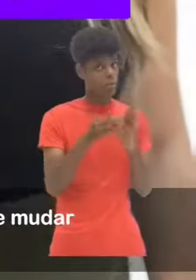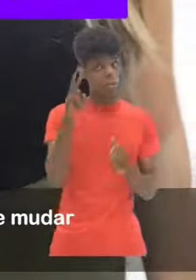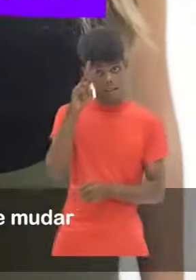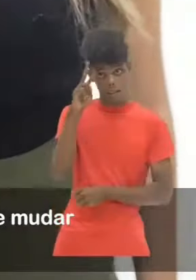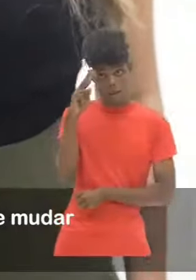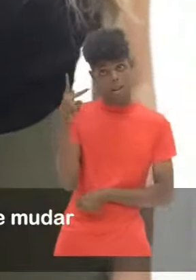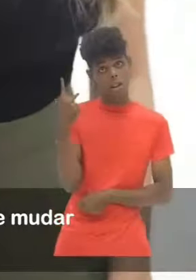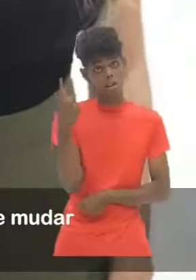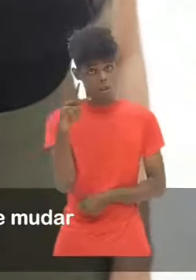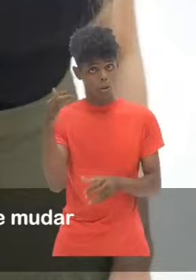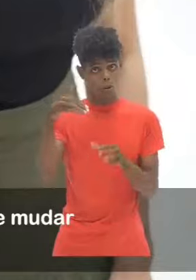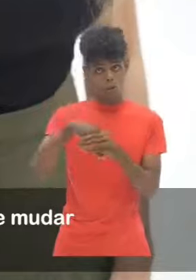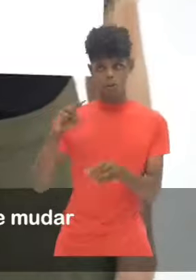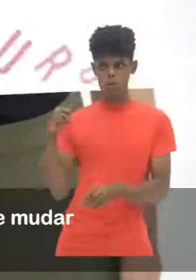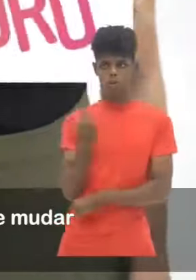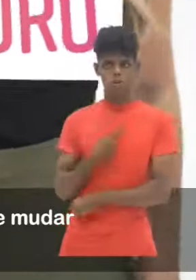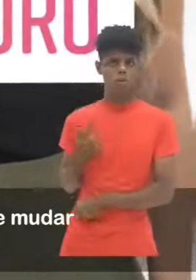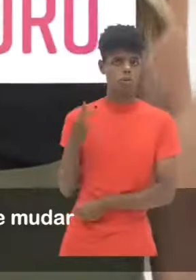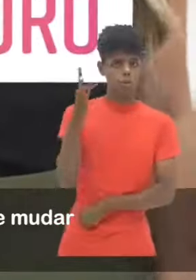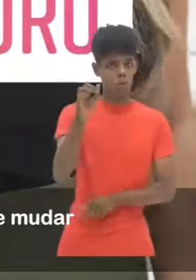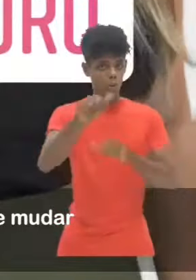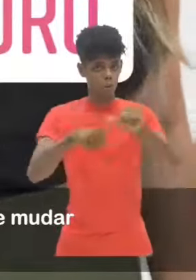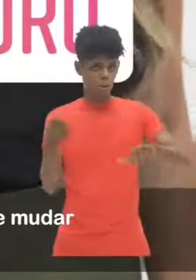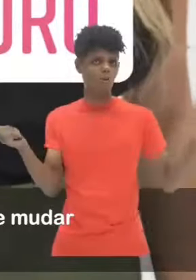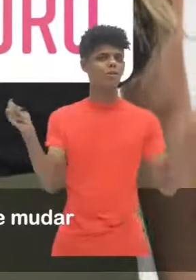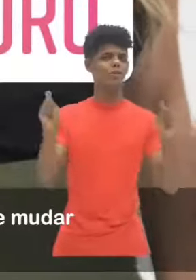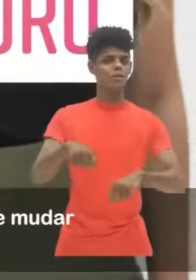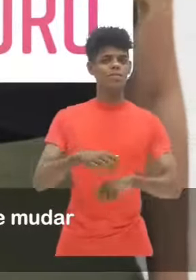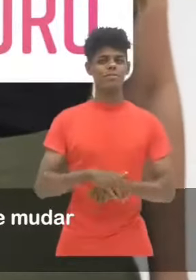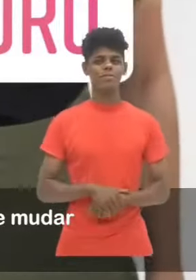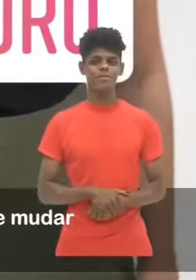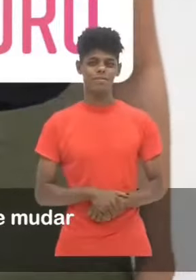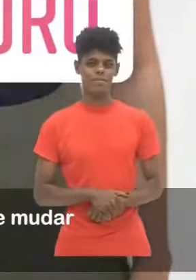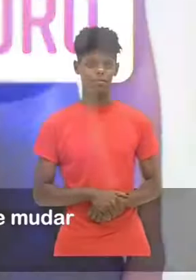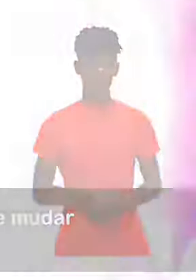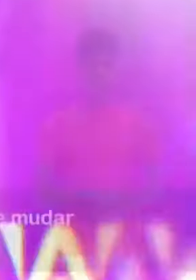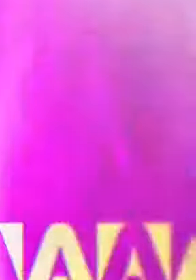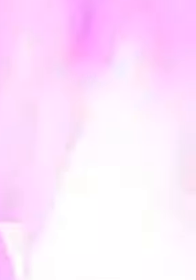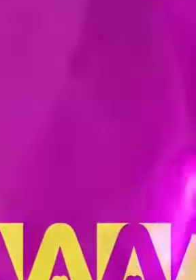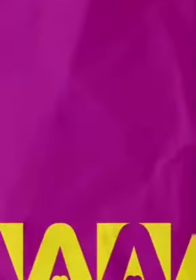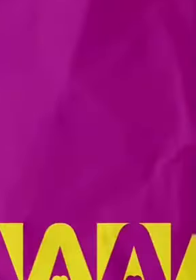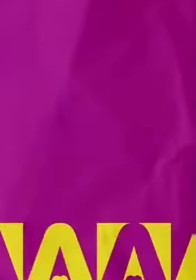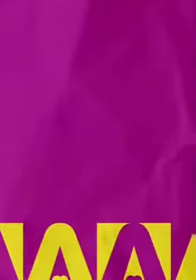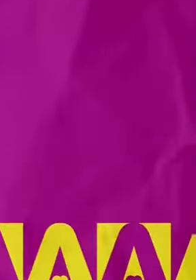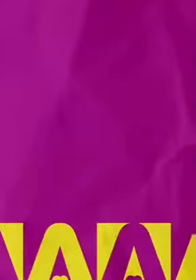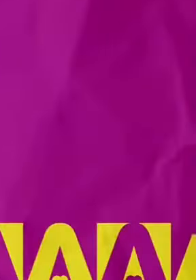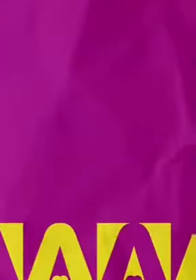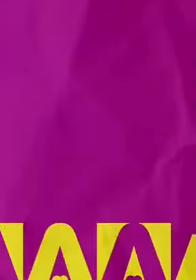TSE. E lembre-se, o seu voto pode mudar o nosso futuro.